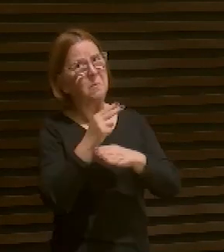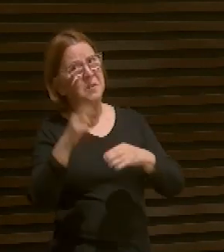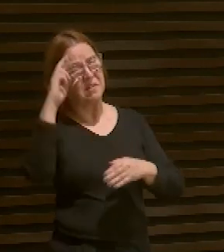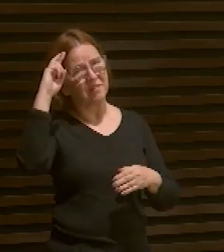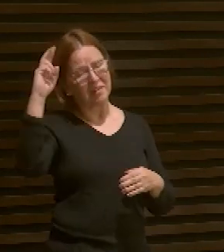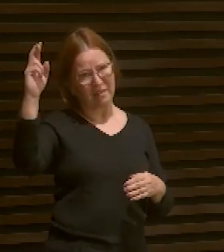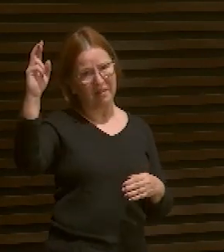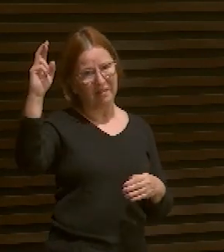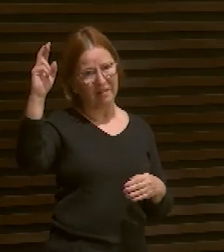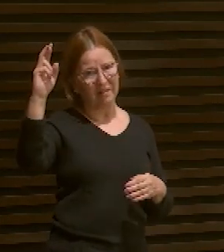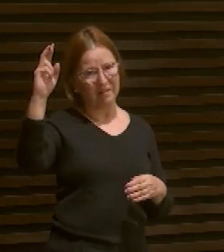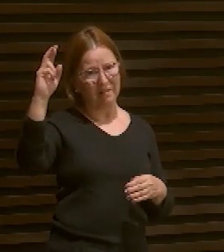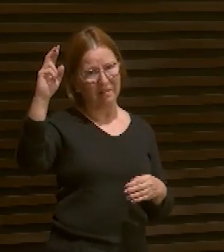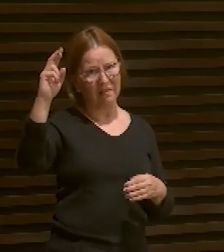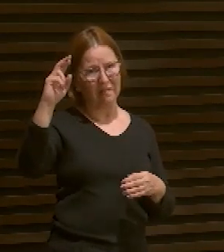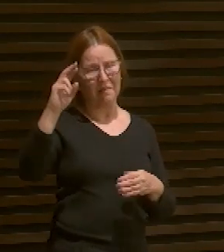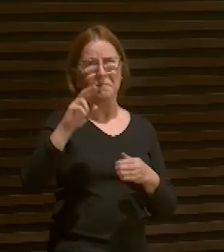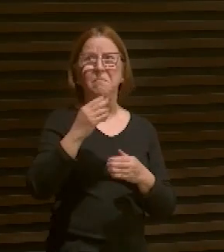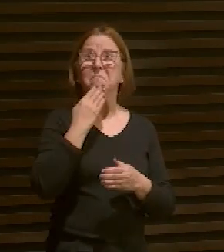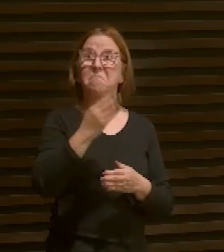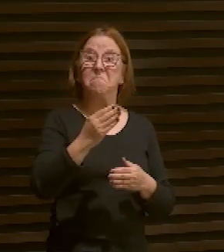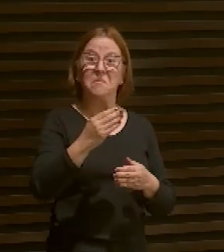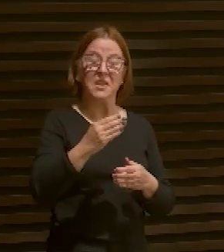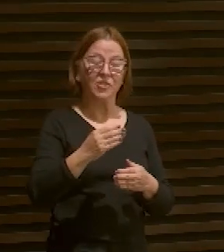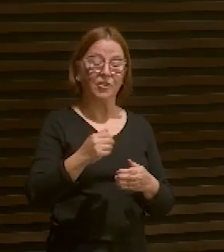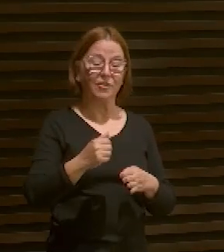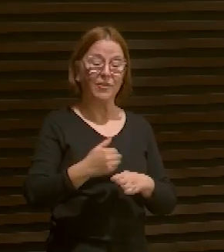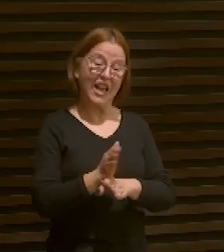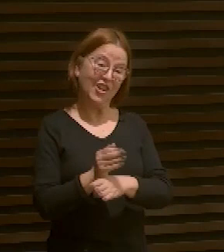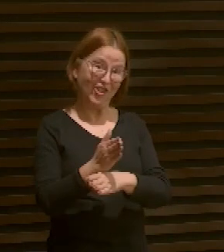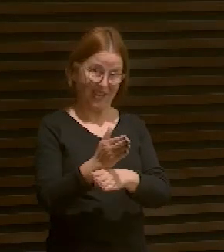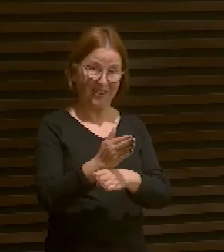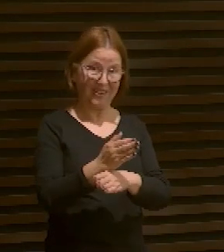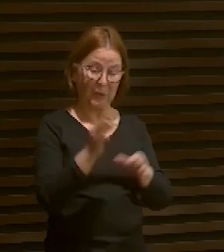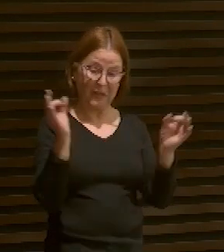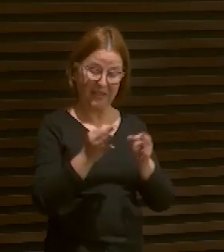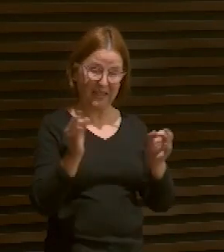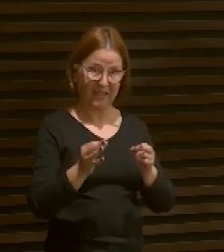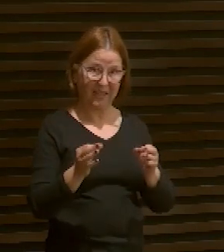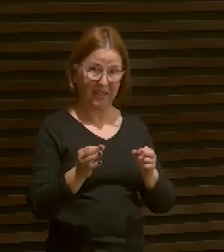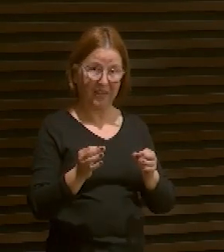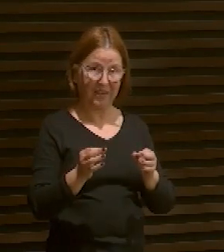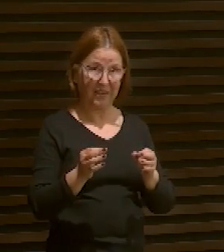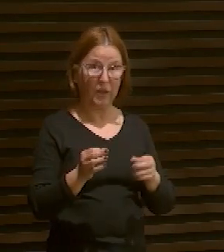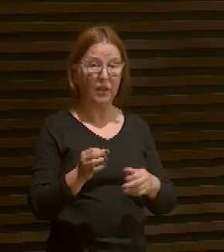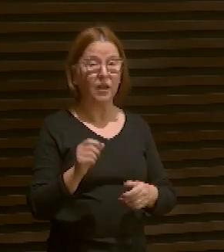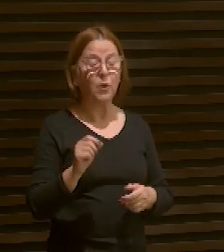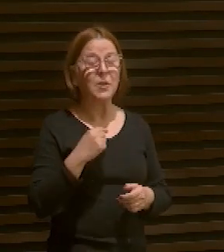mim qual é a direção correta? O que eu devo fazer nessa situação na minha